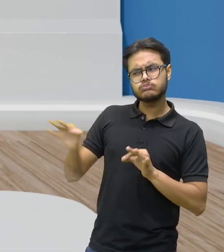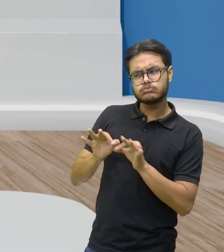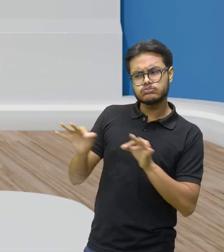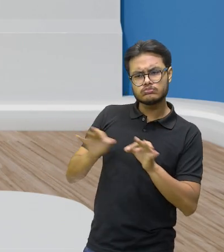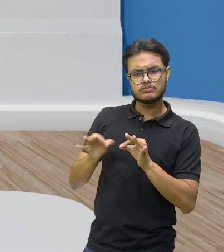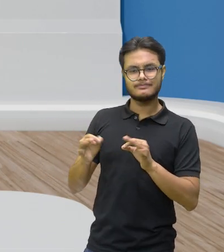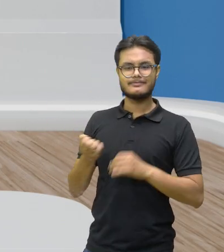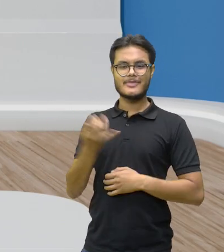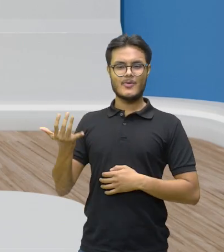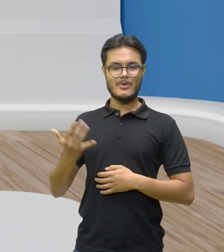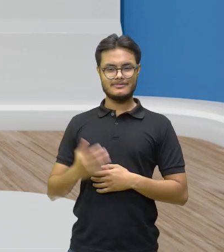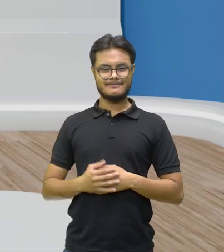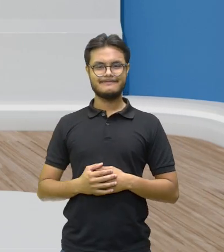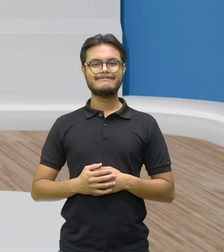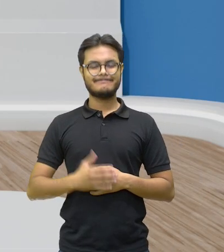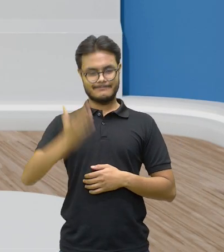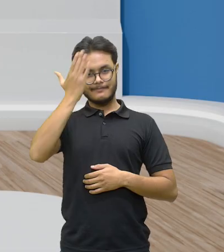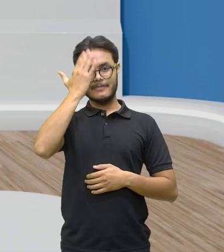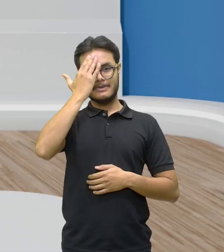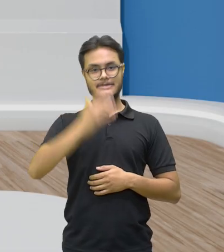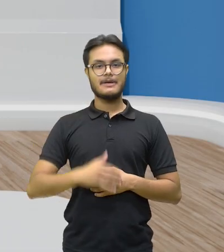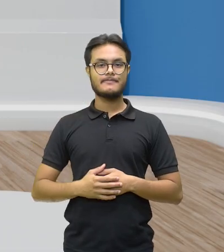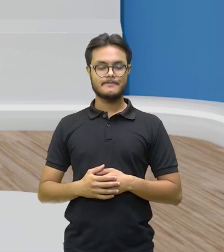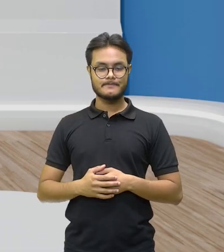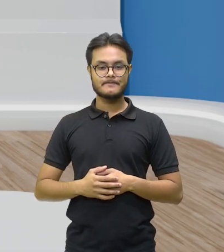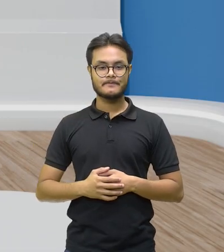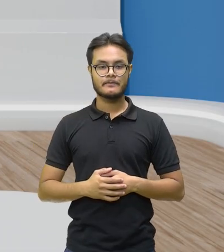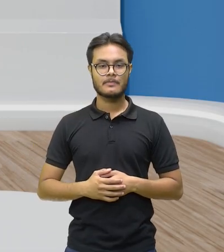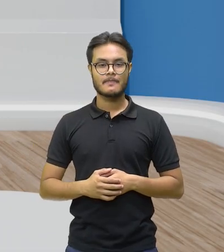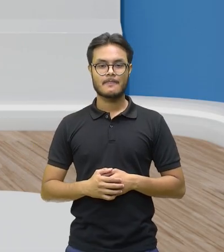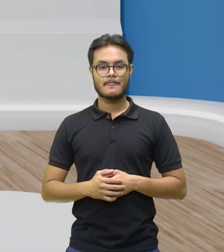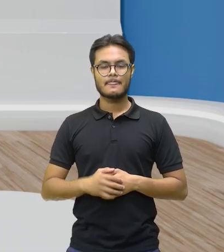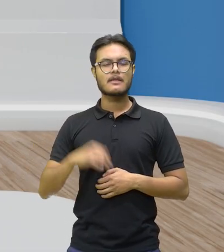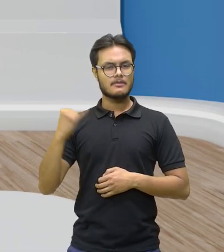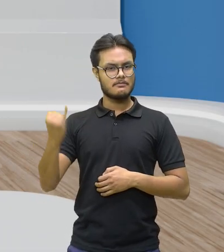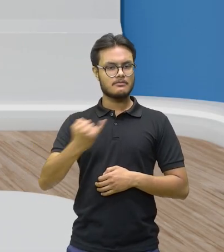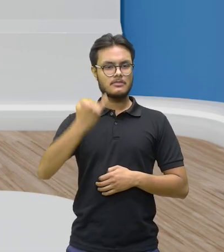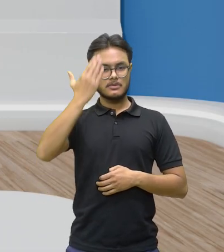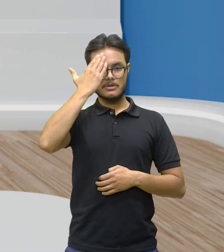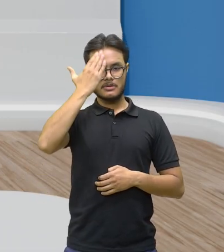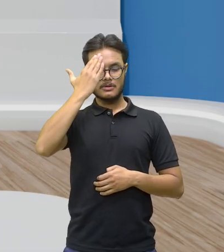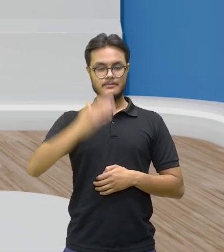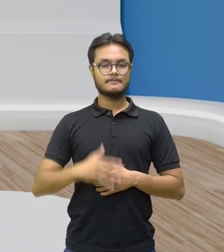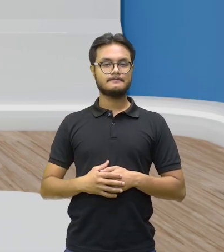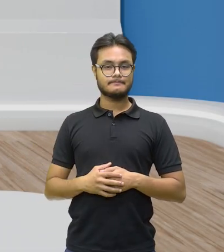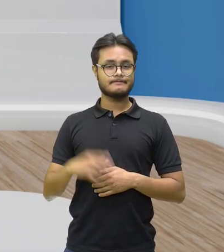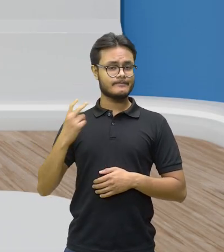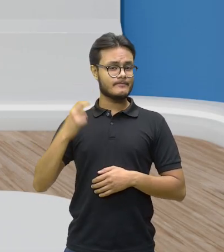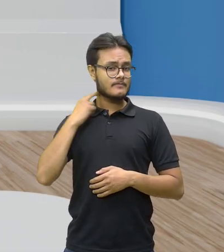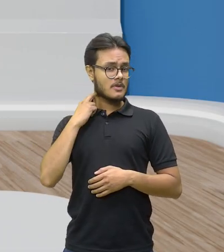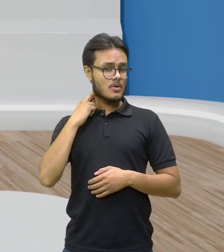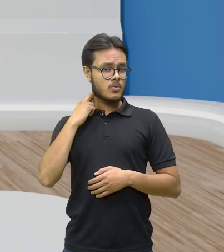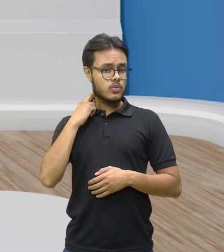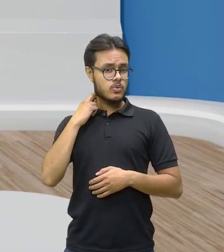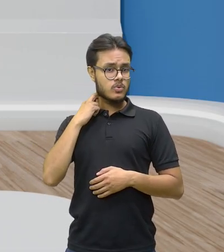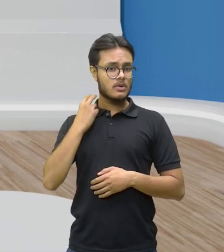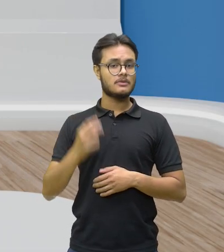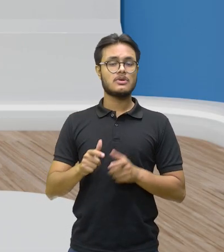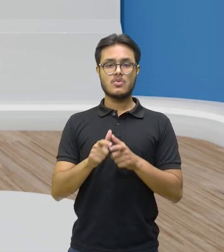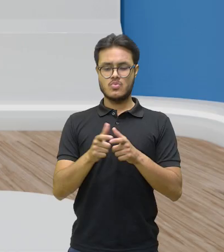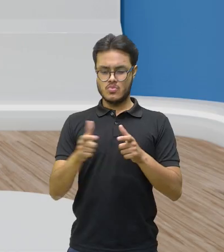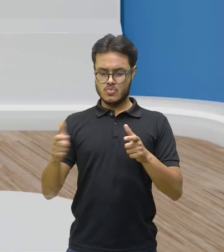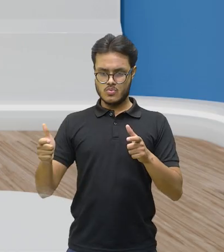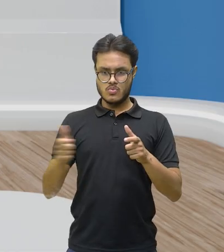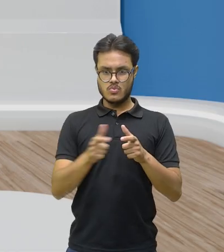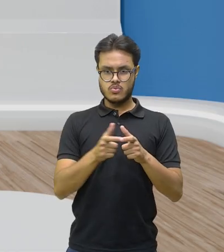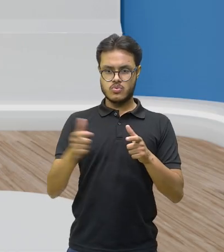está se aproximando, nesse caso, do animalzinho que ele quer capturar. Isso é interessante. O morcego seguia que nem o sonar, não esquece isso, reflexão da